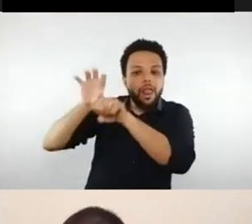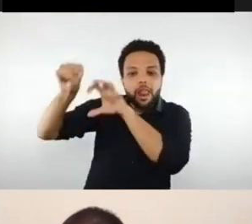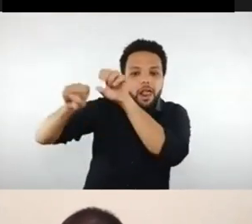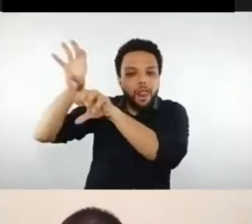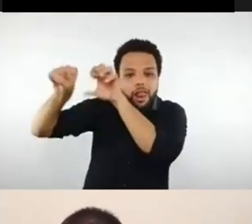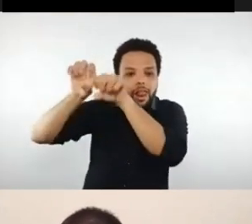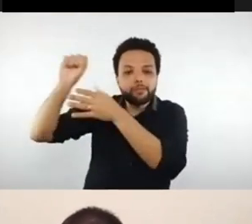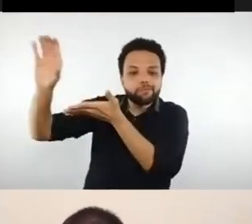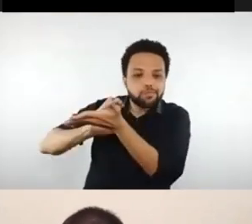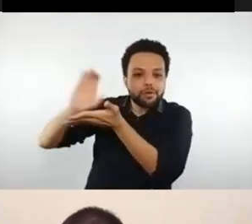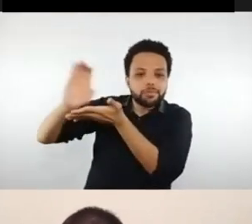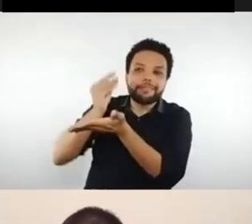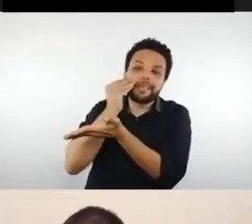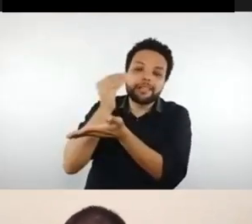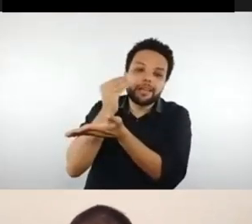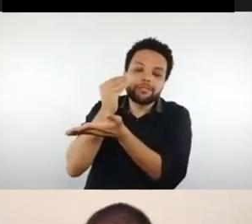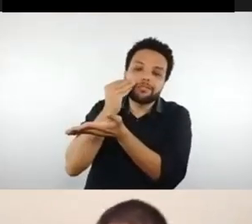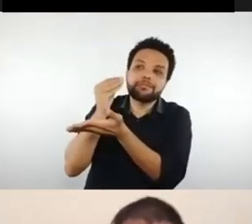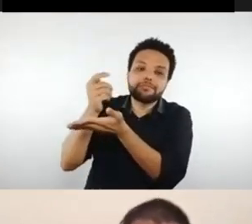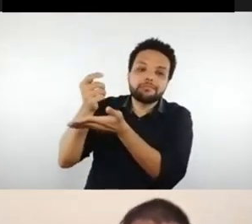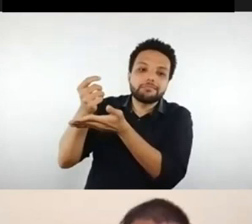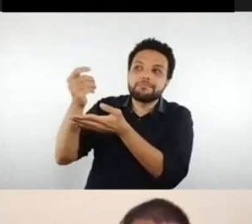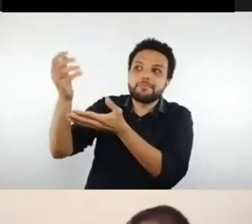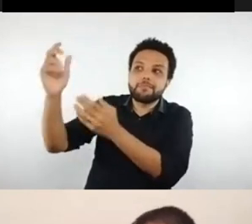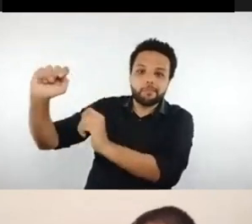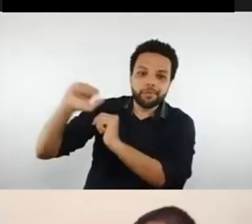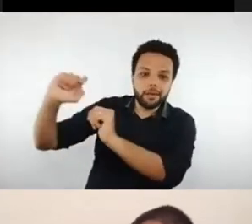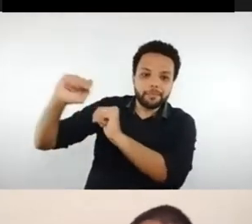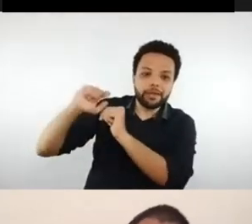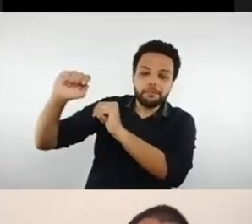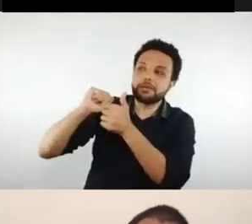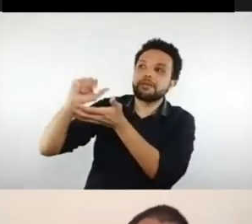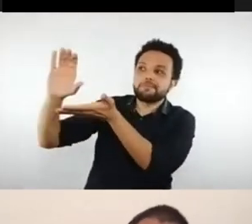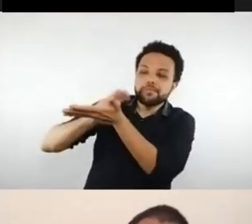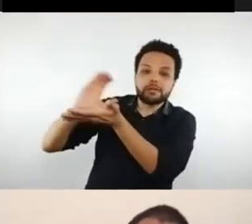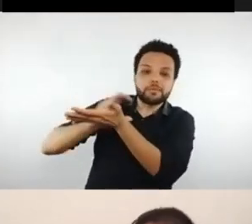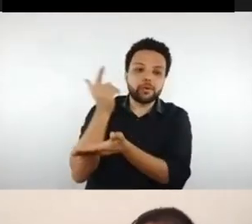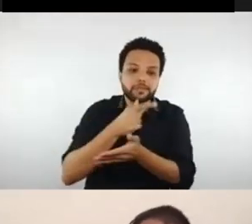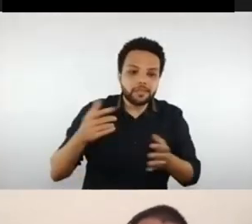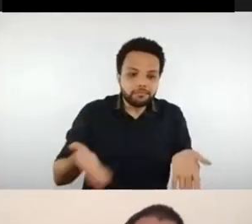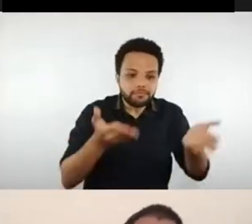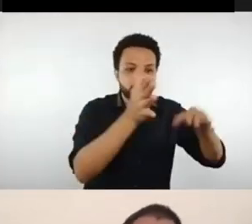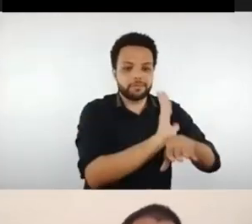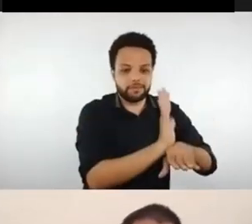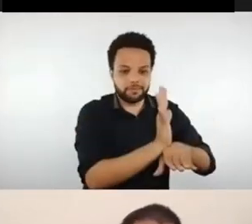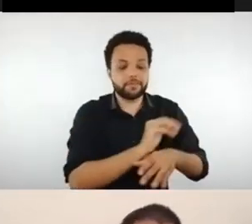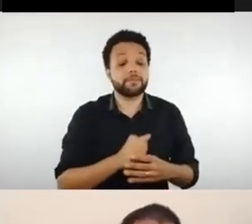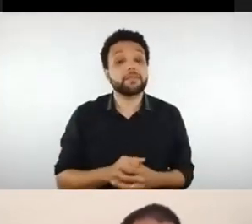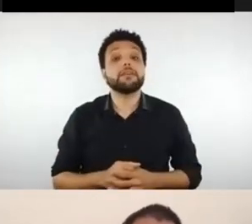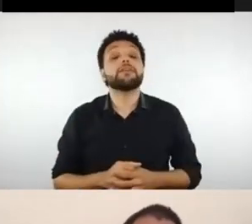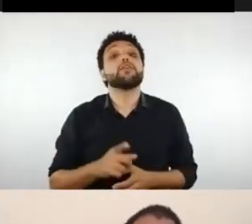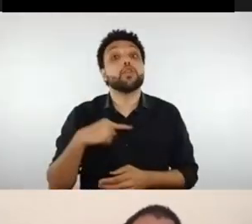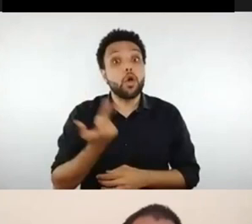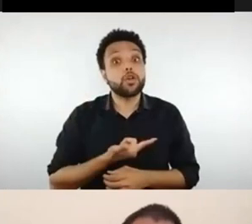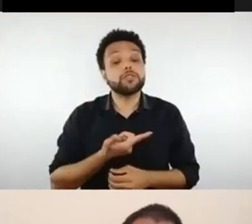anterior, ao momento do aquecimento do mercado interno aí com a Lei 12.485, de 2011, voltando a